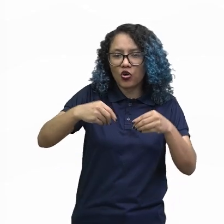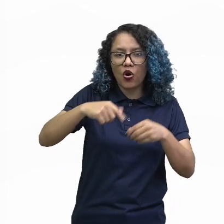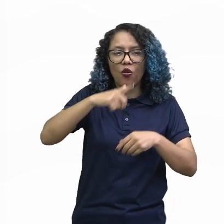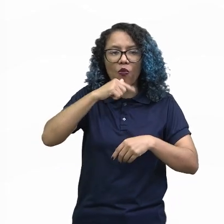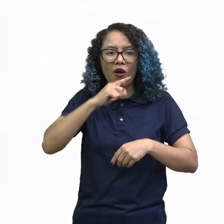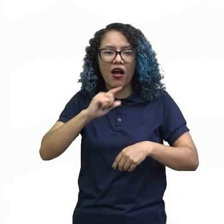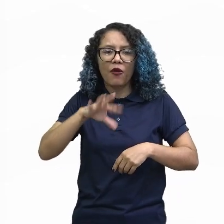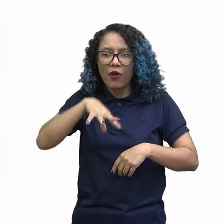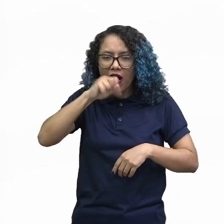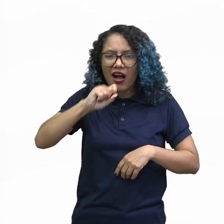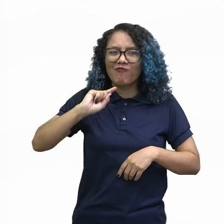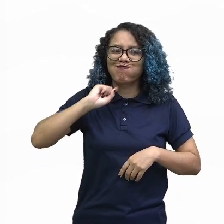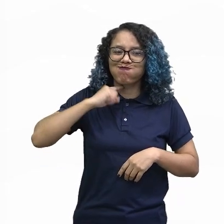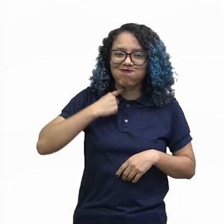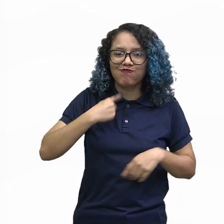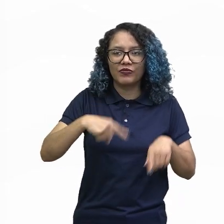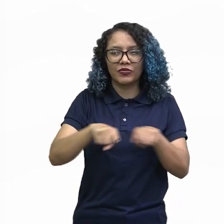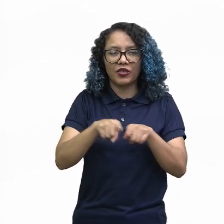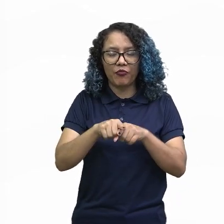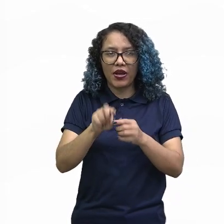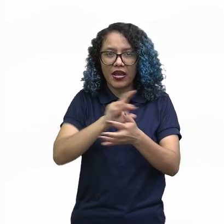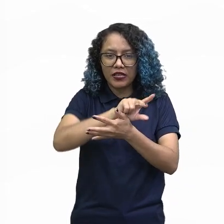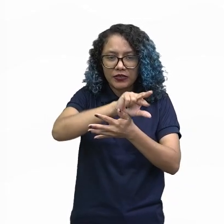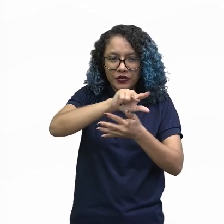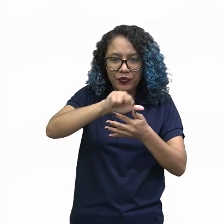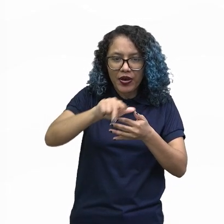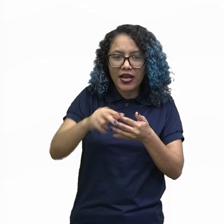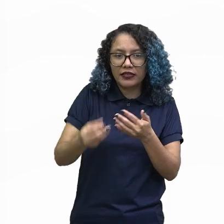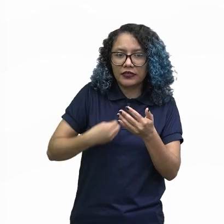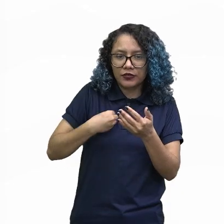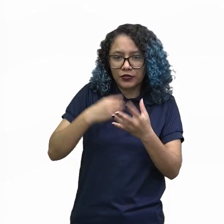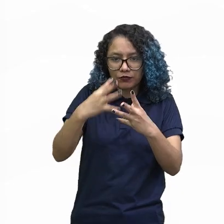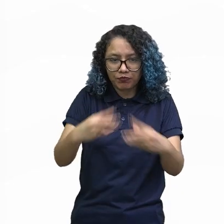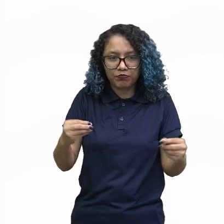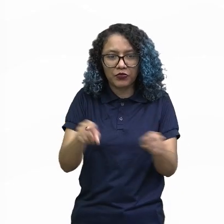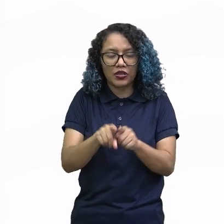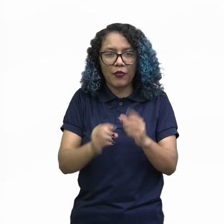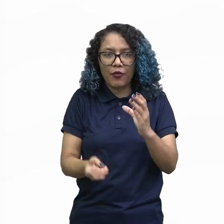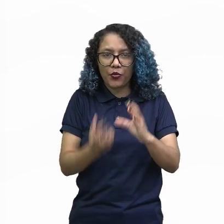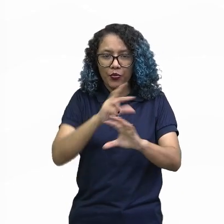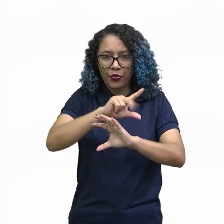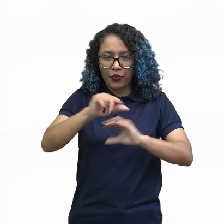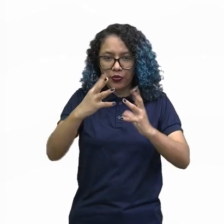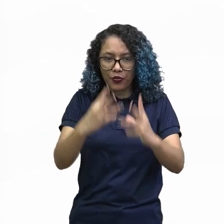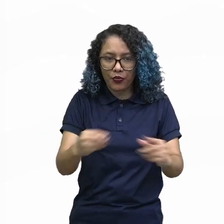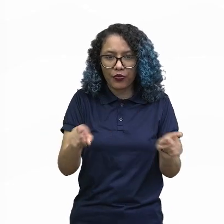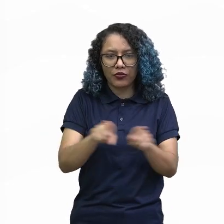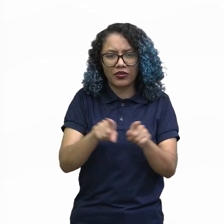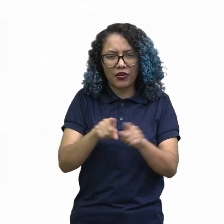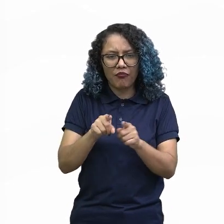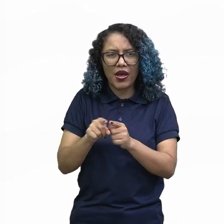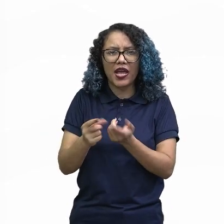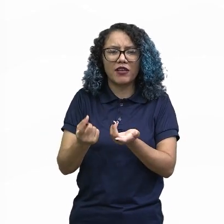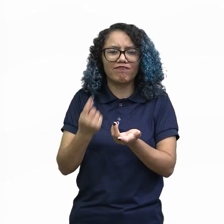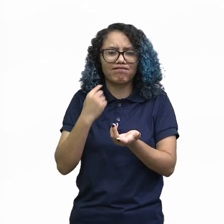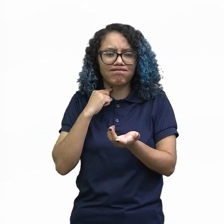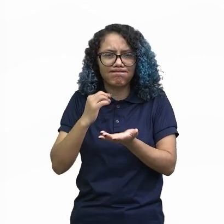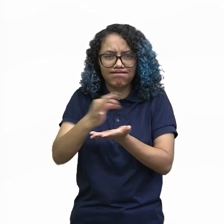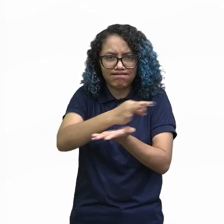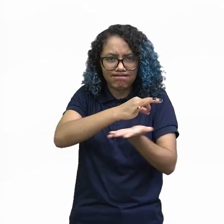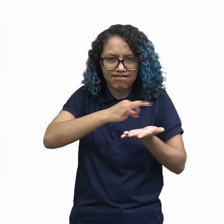ar, desaparecimento de espécies, perda da biodiversidade e contaminação de sementes e etc. Tá? Lembrando